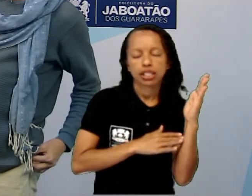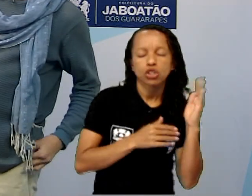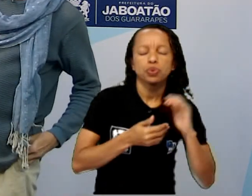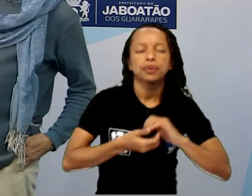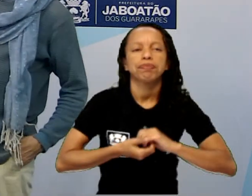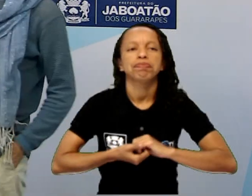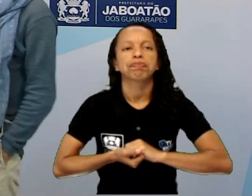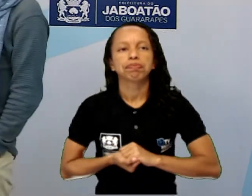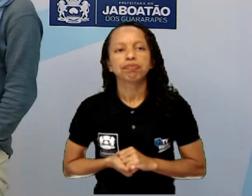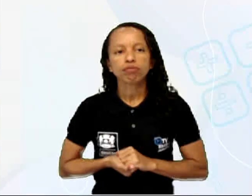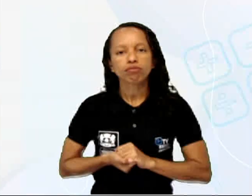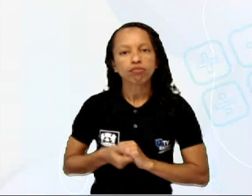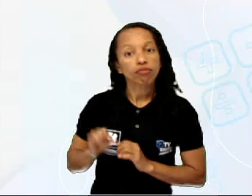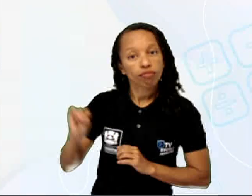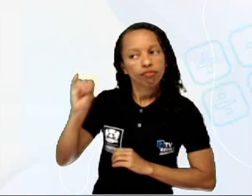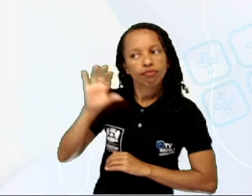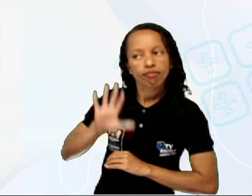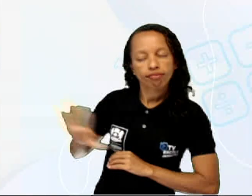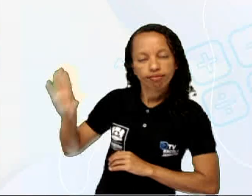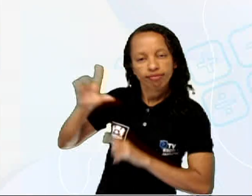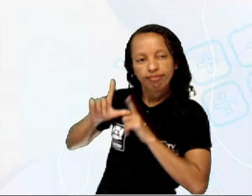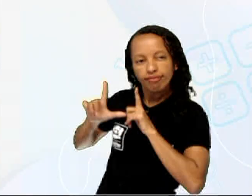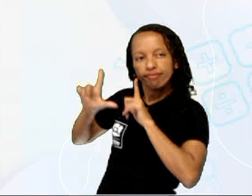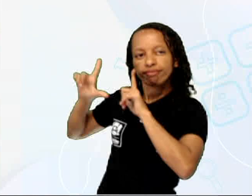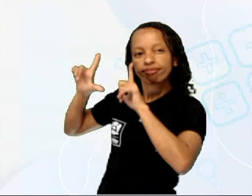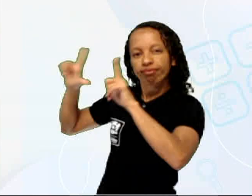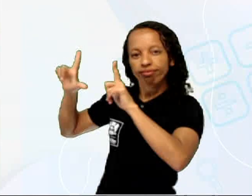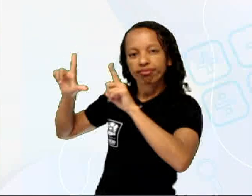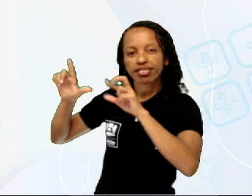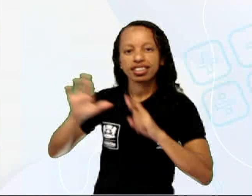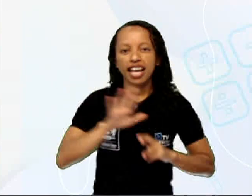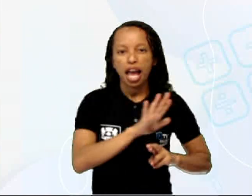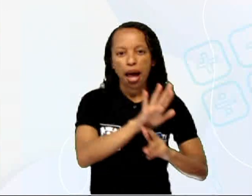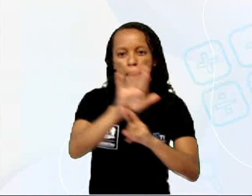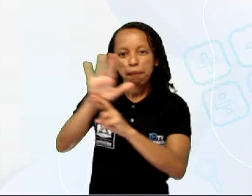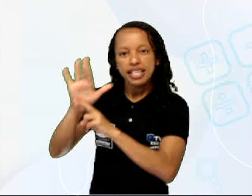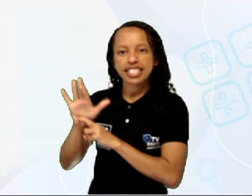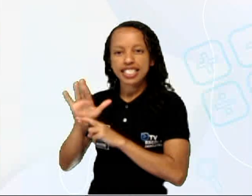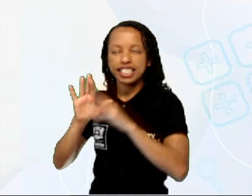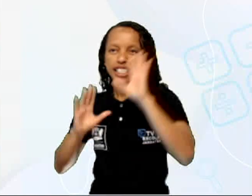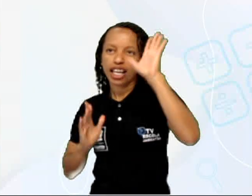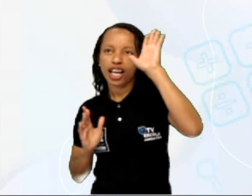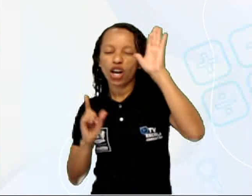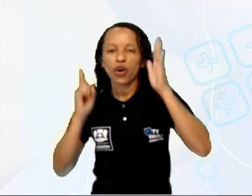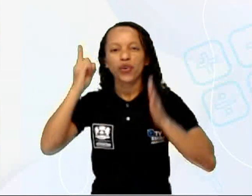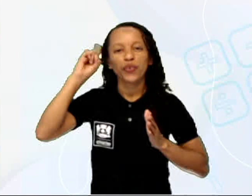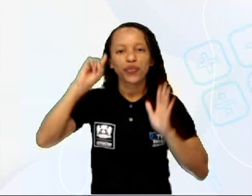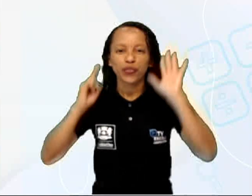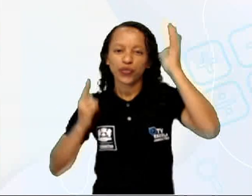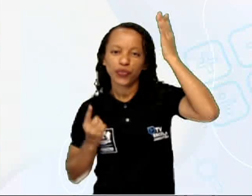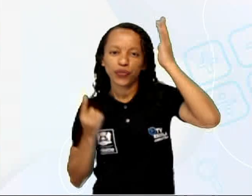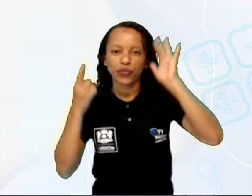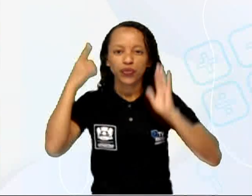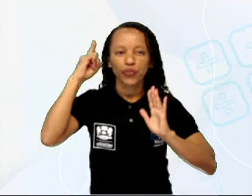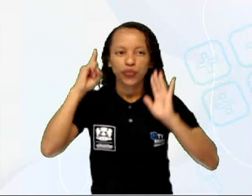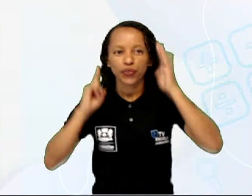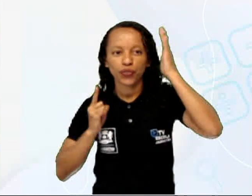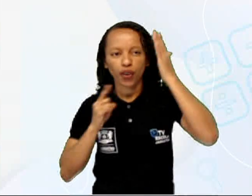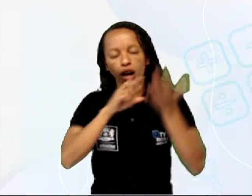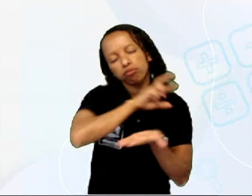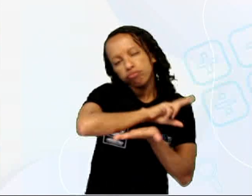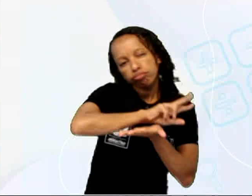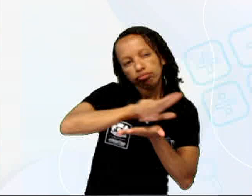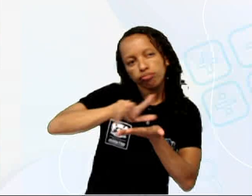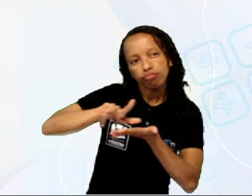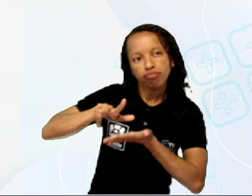imagens que representam o carnaval nosso, daqui de Pernambuco, né? Bloco, frevo, mascarados,